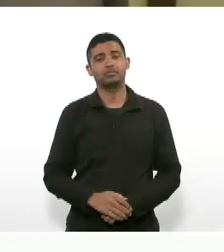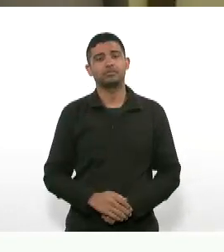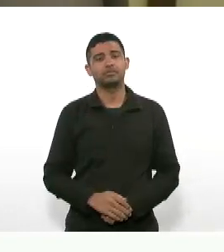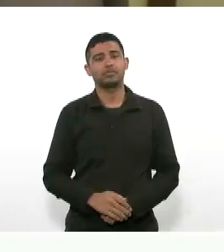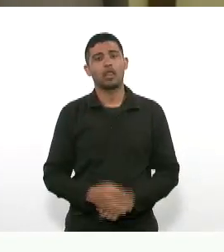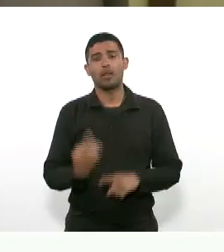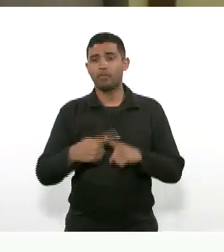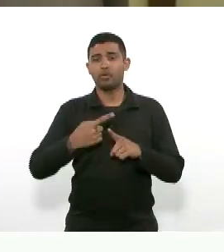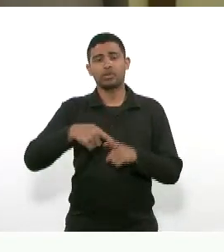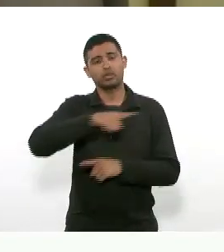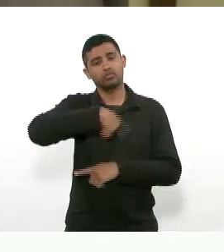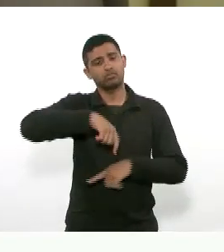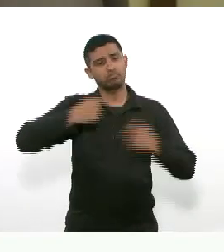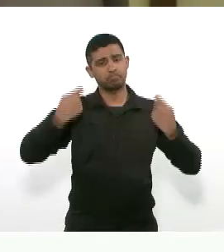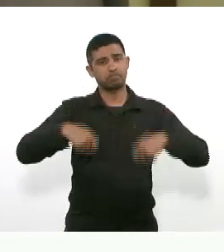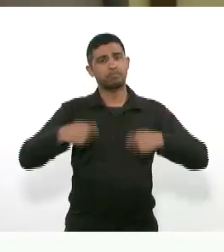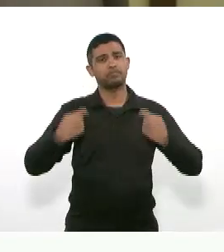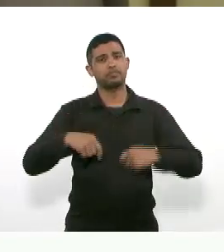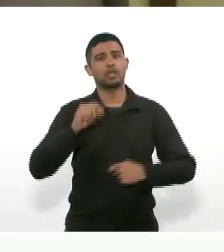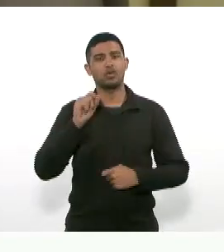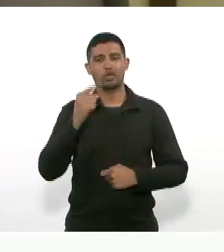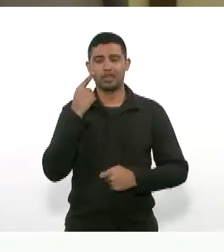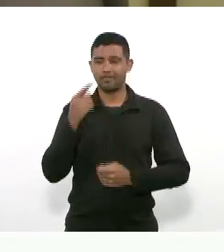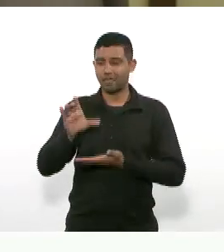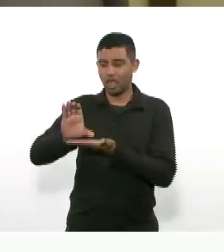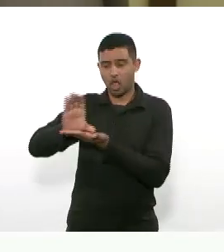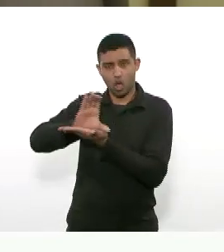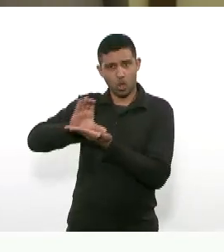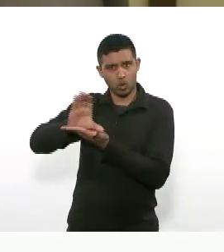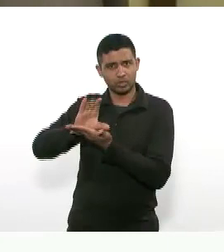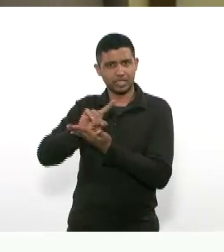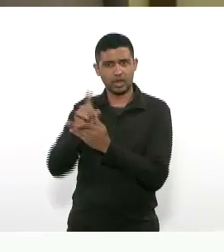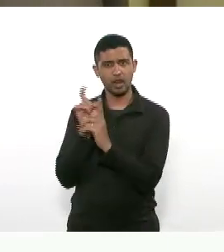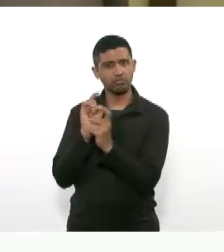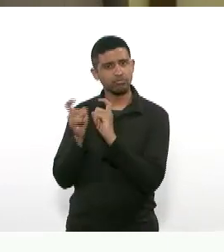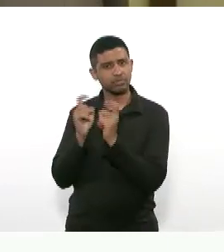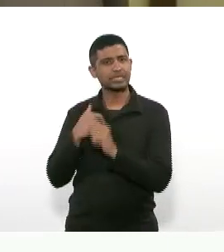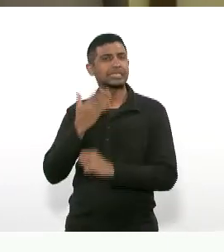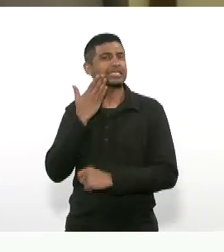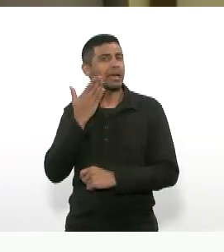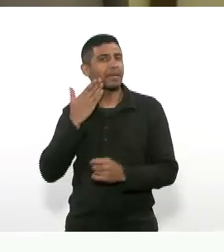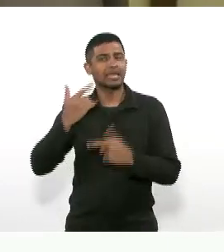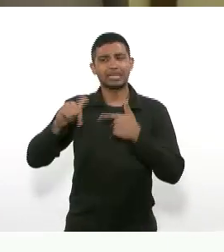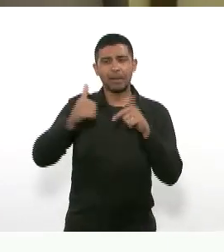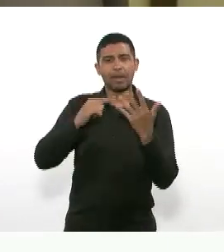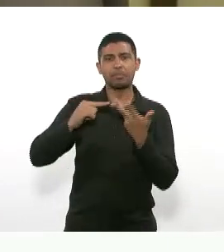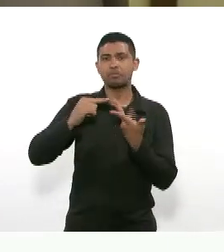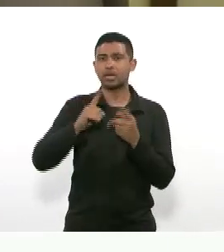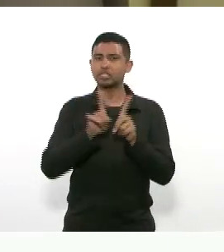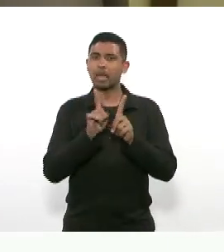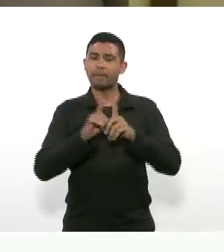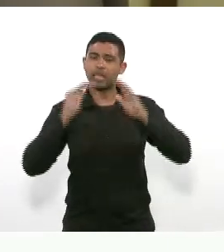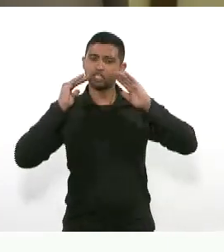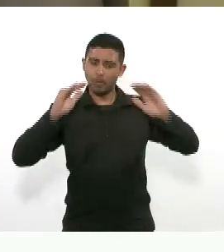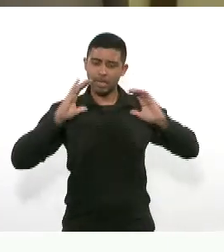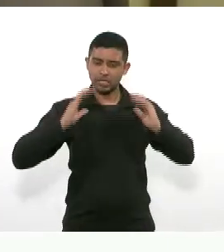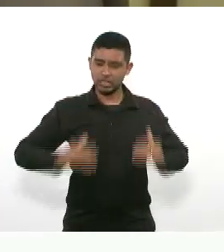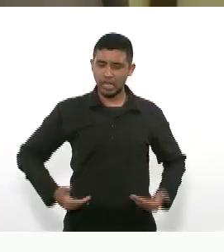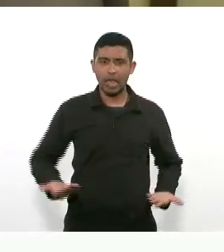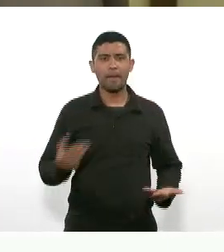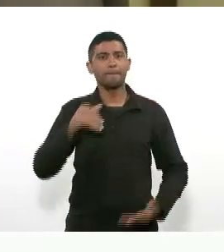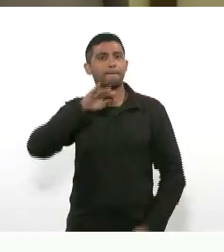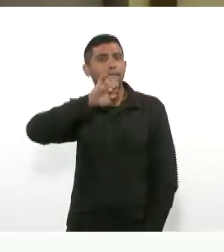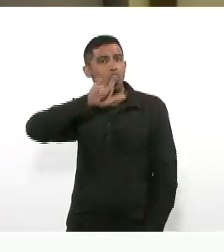gente precisa que o Conselho trate das condições de trabalho, valorização e respeito pela integridade física e moral de